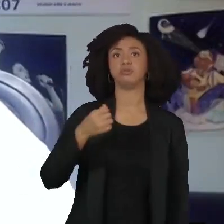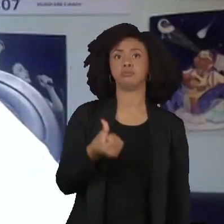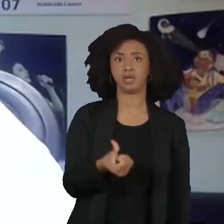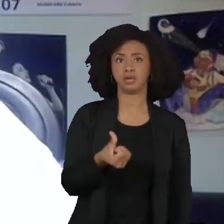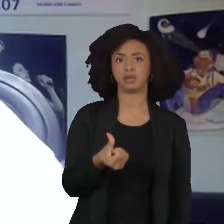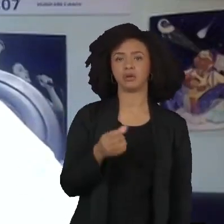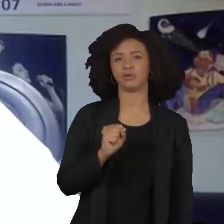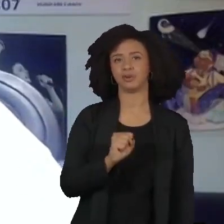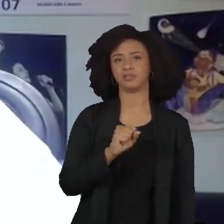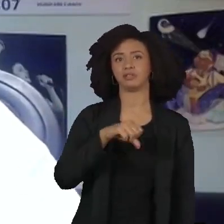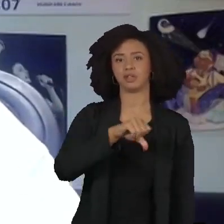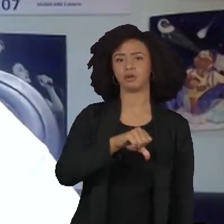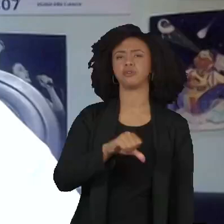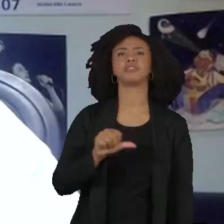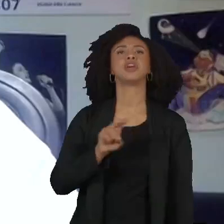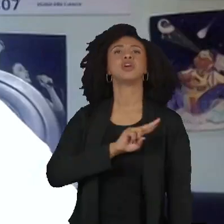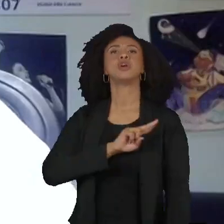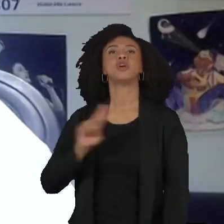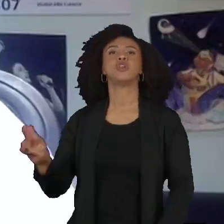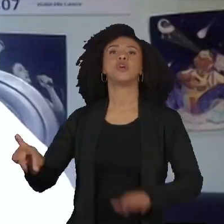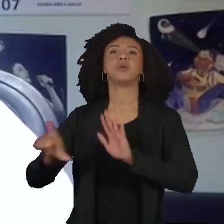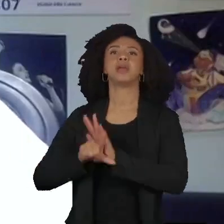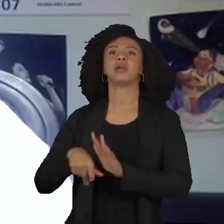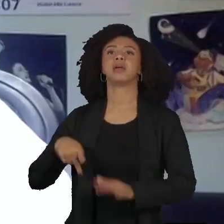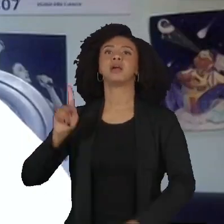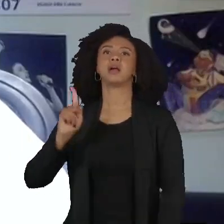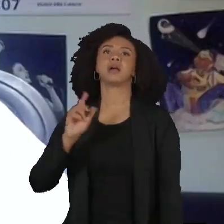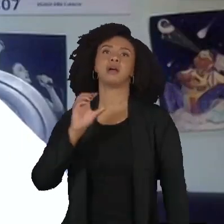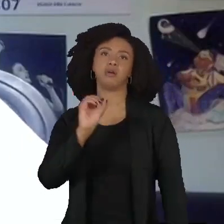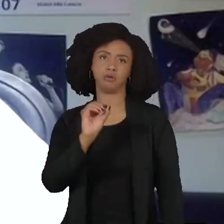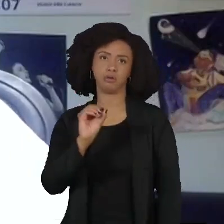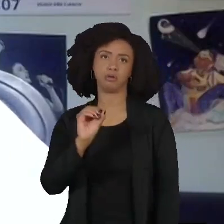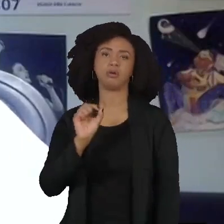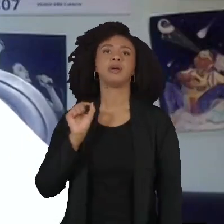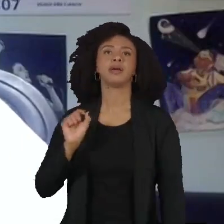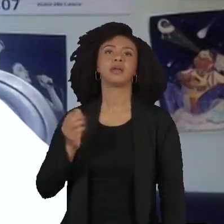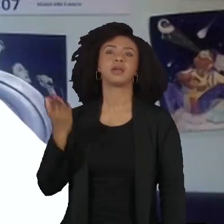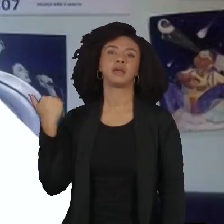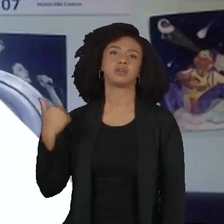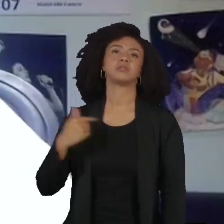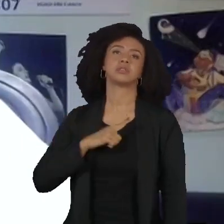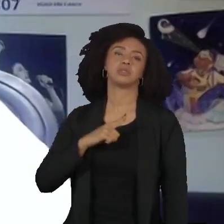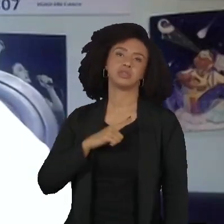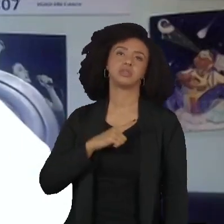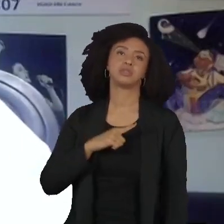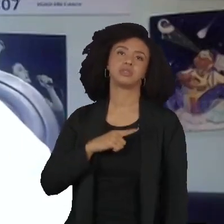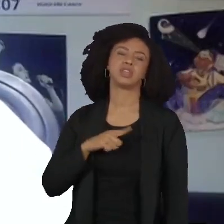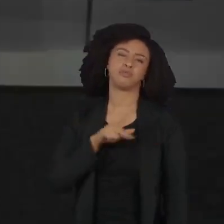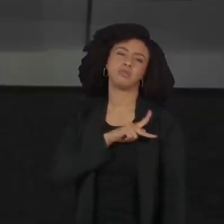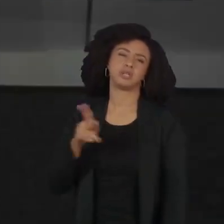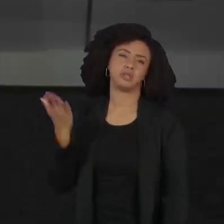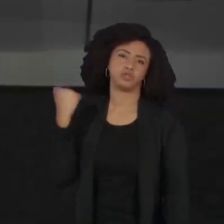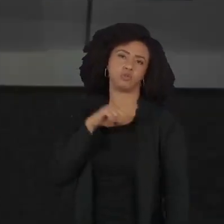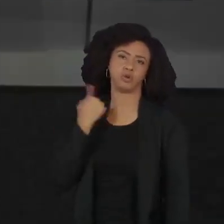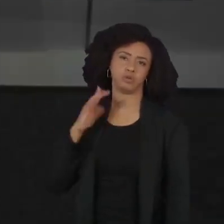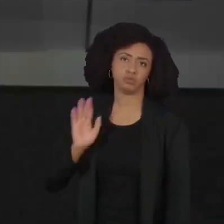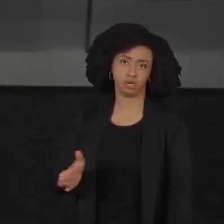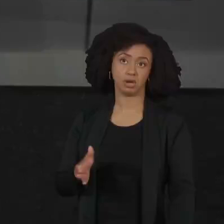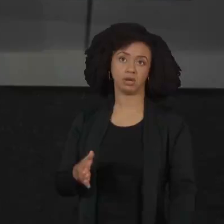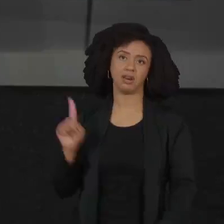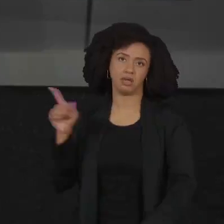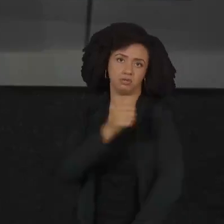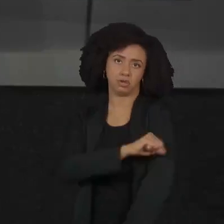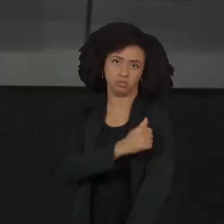7716/89, a chamada Lei KO, proposta pelo deputado federal Carlos Alberto Oliveira, do PDT do Rio, que infelizmente já falecido, que regulamenta,